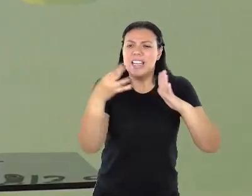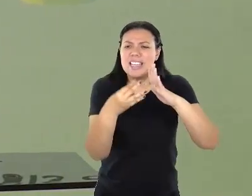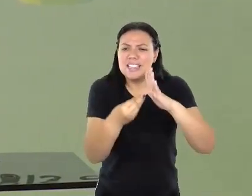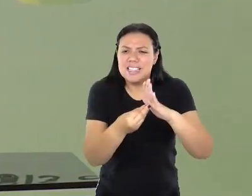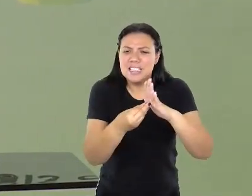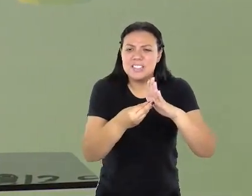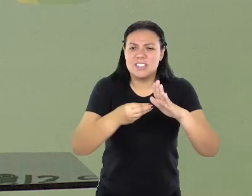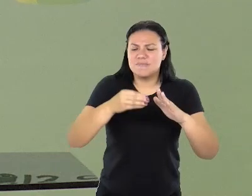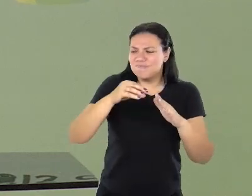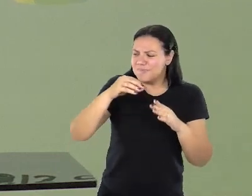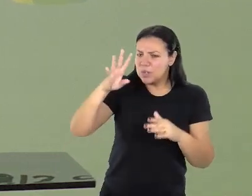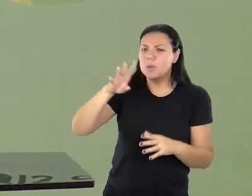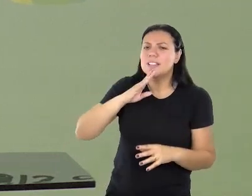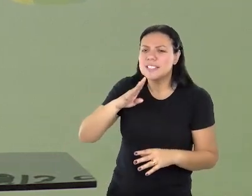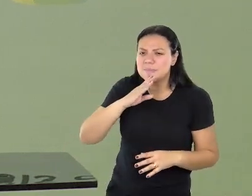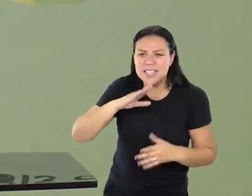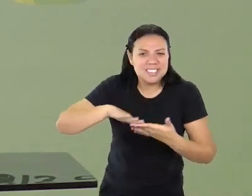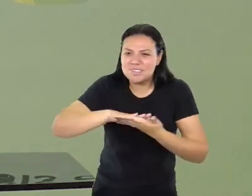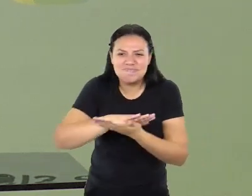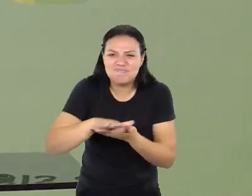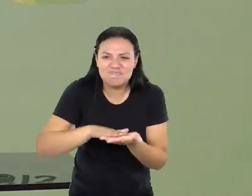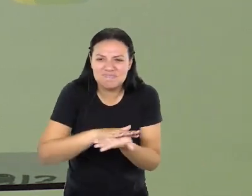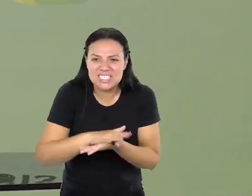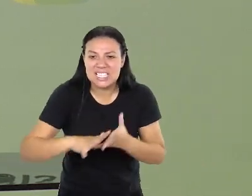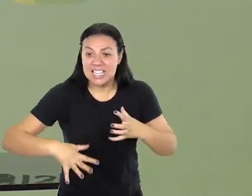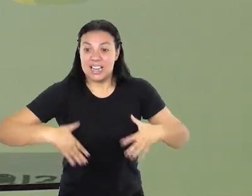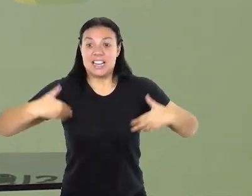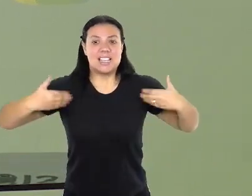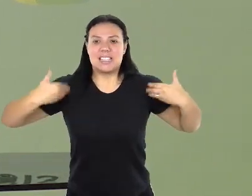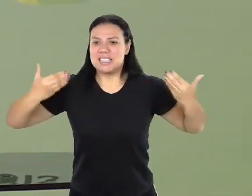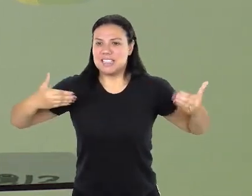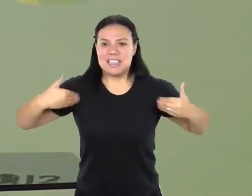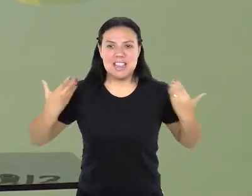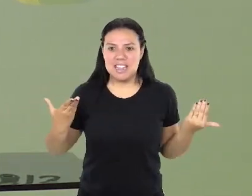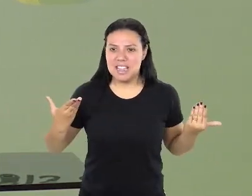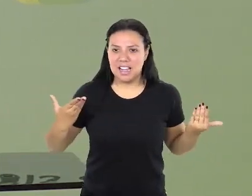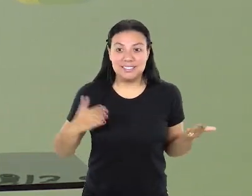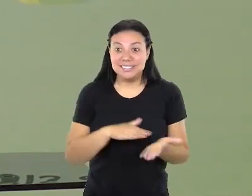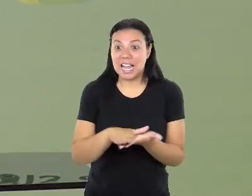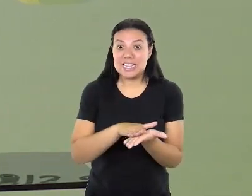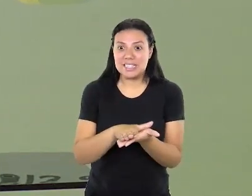que a teologia, o conhecimento, não traz prazer, não traz satisfação.